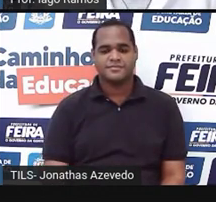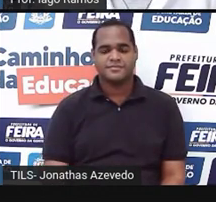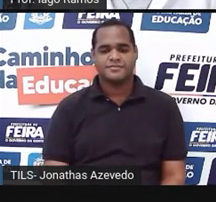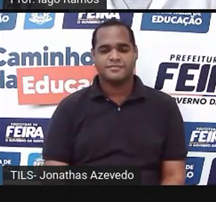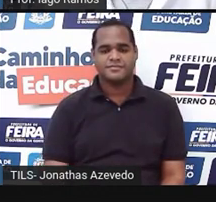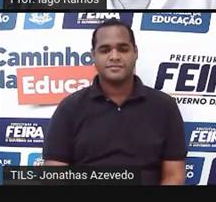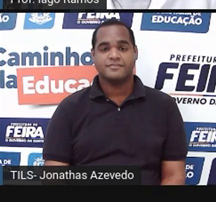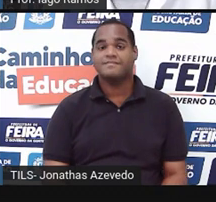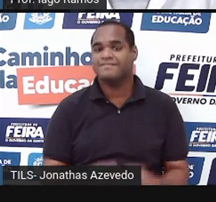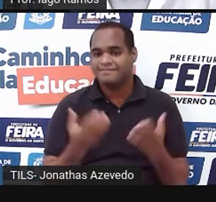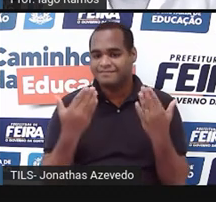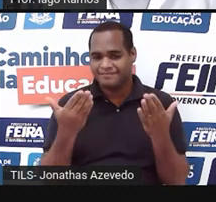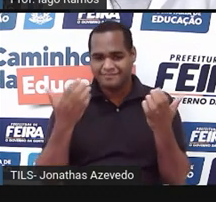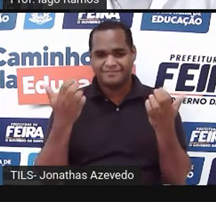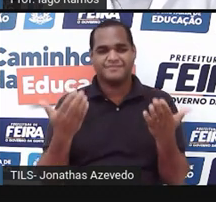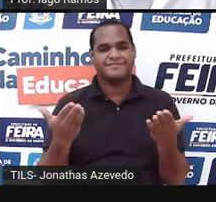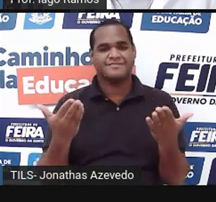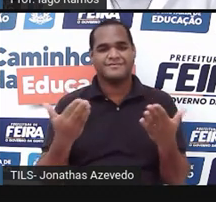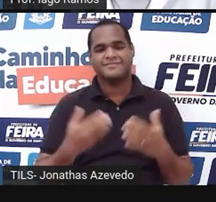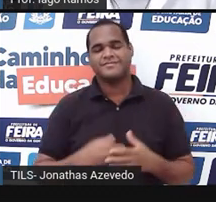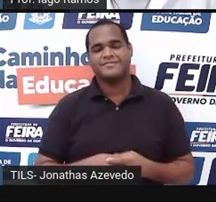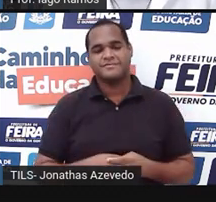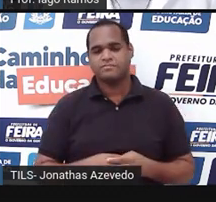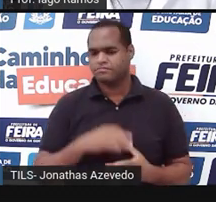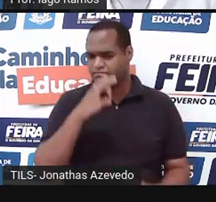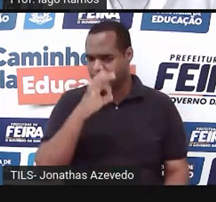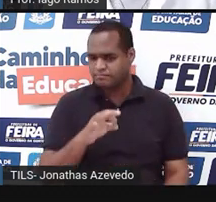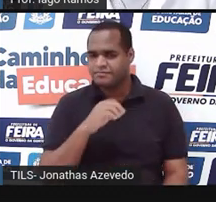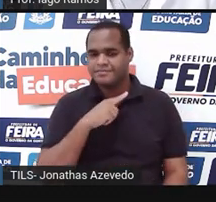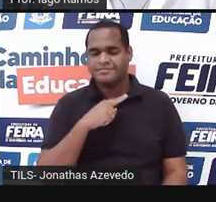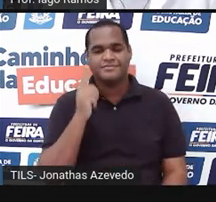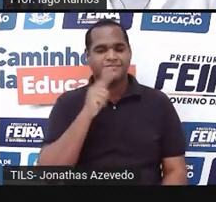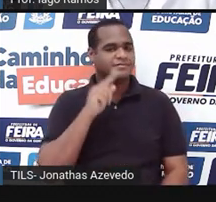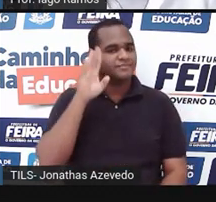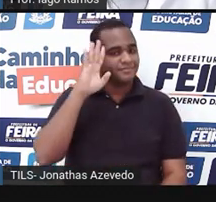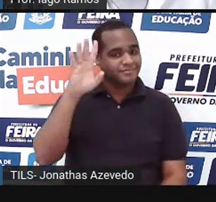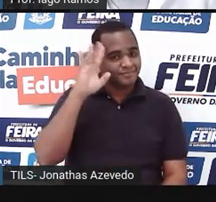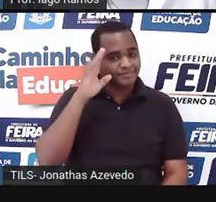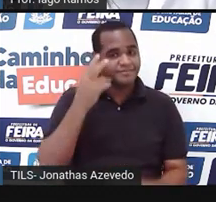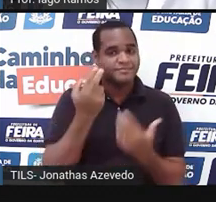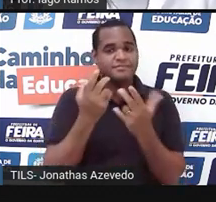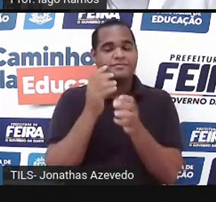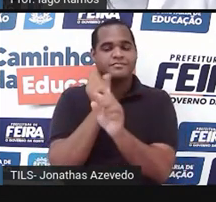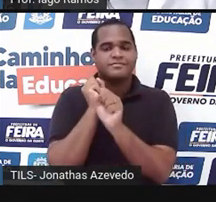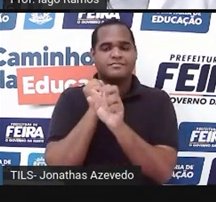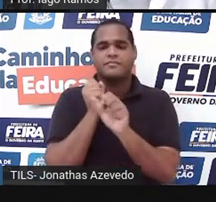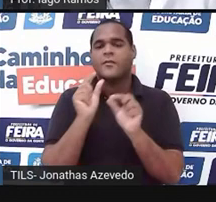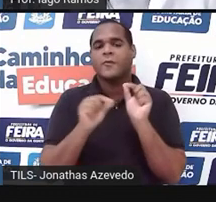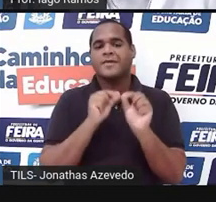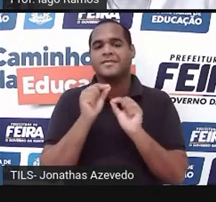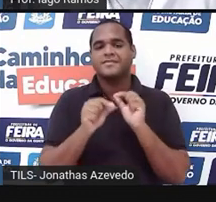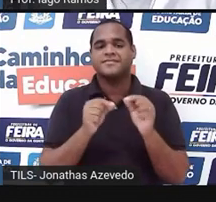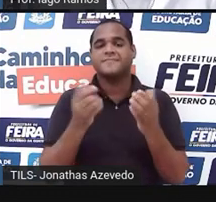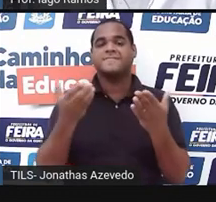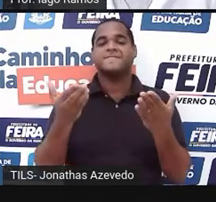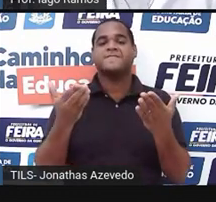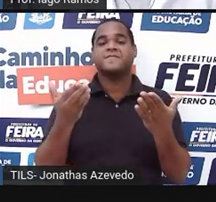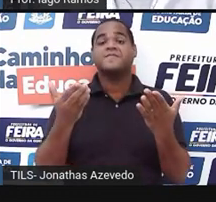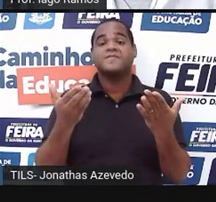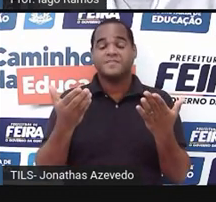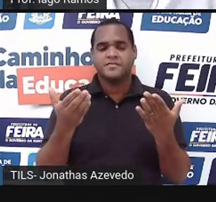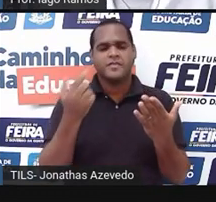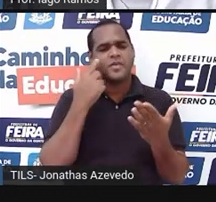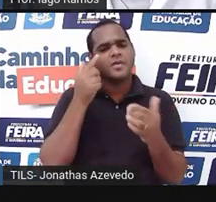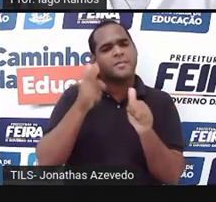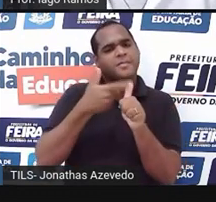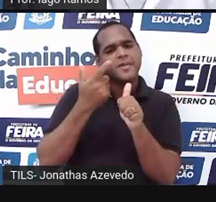quê Vamos lá eu tenho certeza que você deve ter pensado em calcular assim olha só Professor